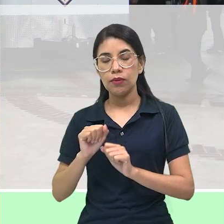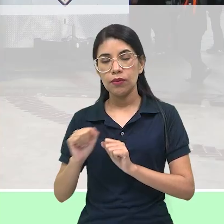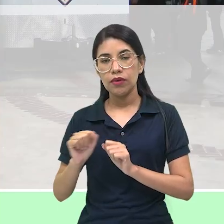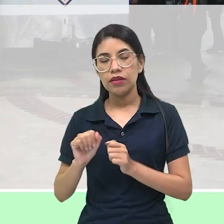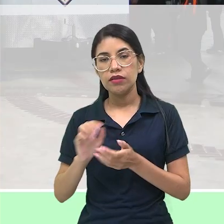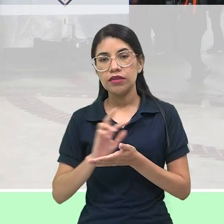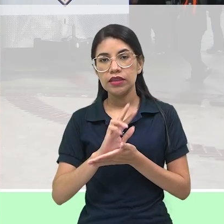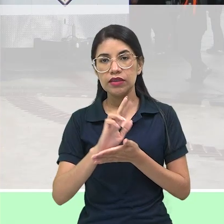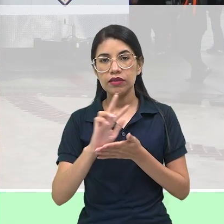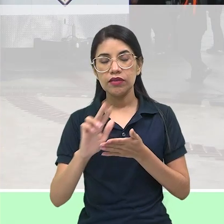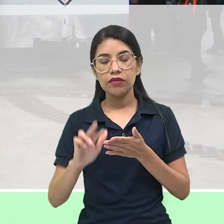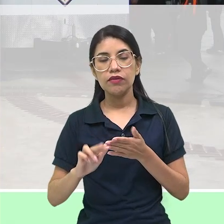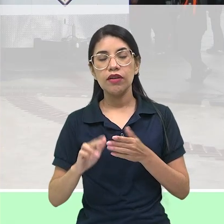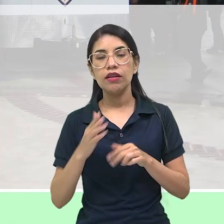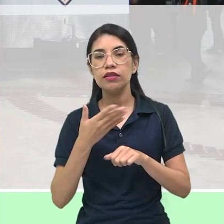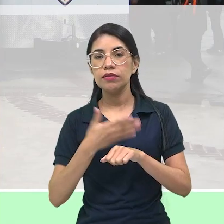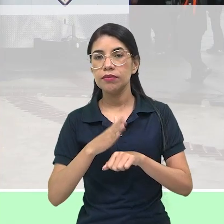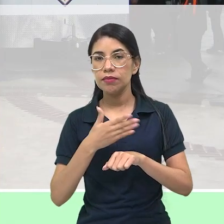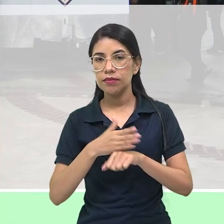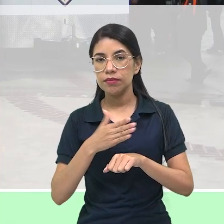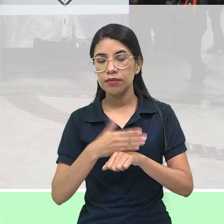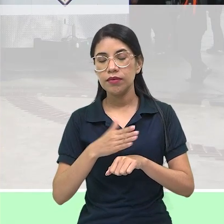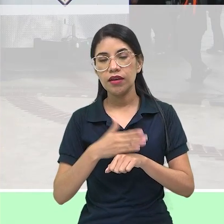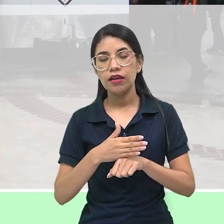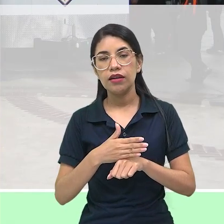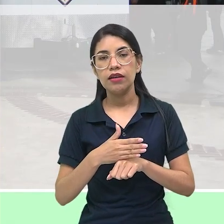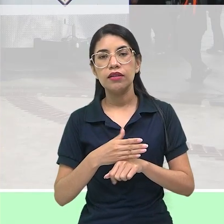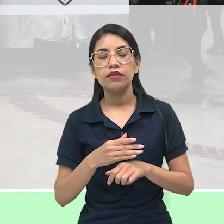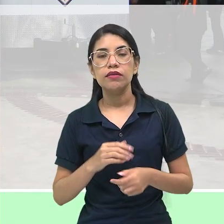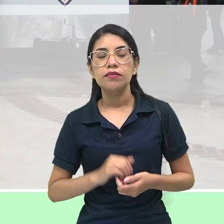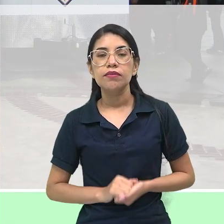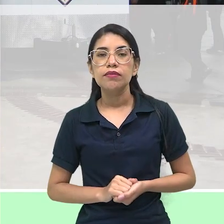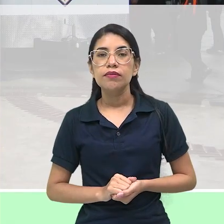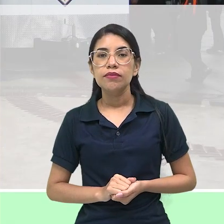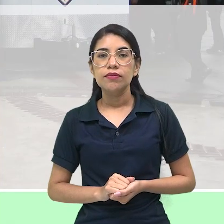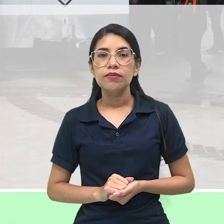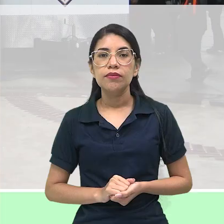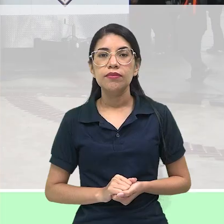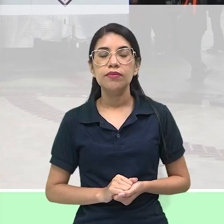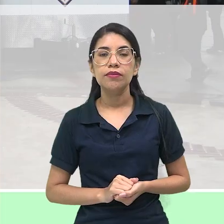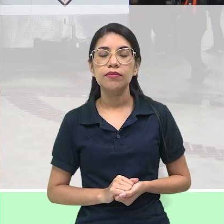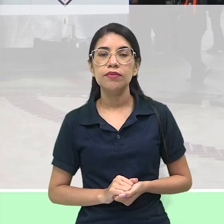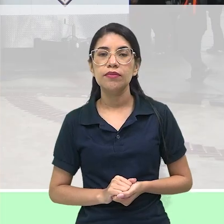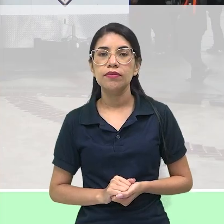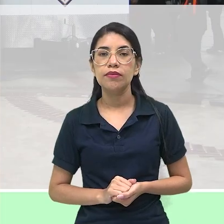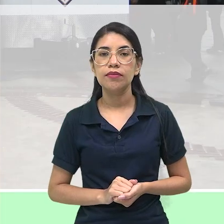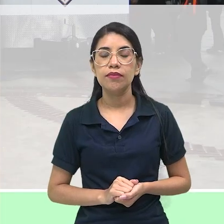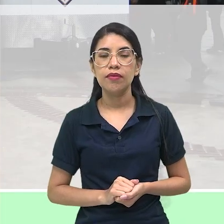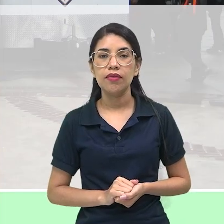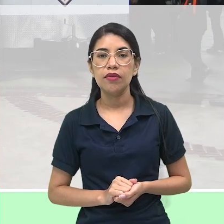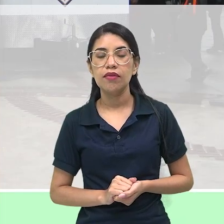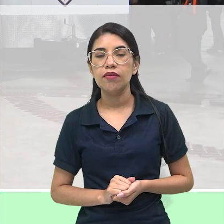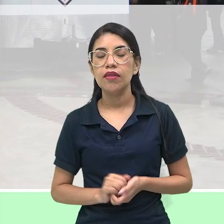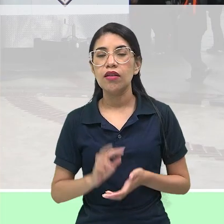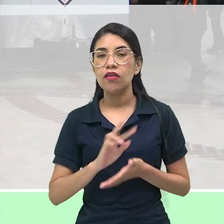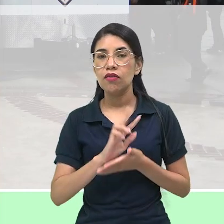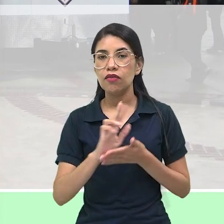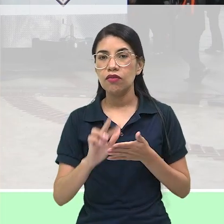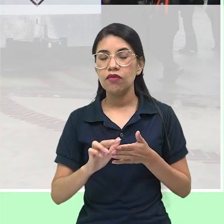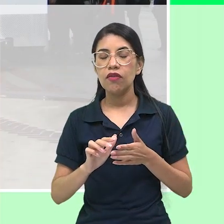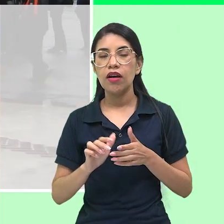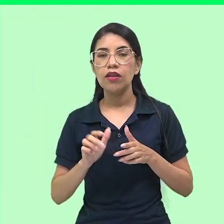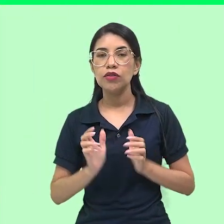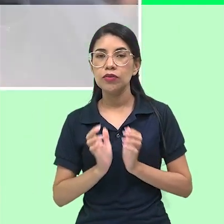impulsionadas, bases rebatidas, rebatidas multibases e walks, quarto em rebatidas e quinto em